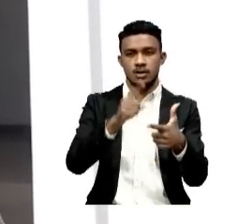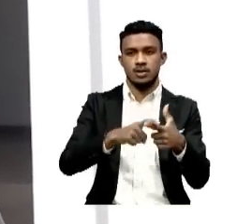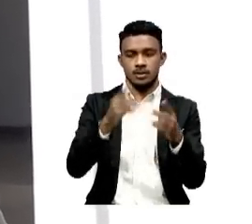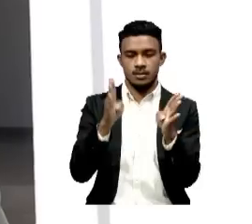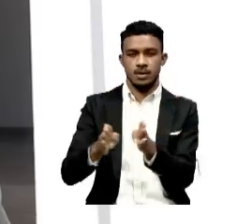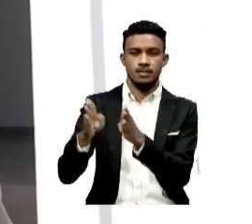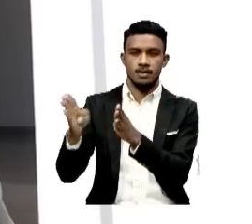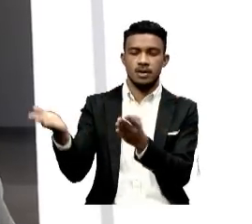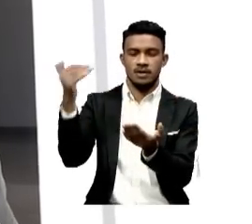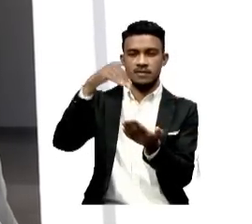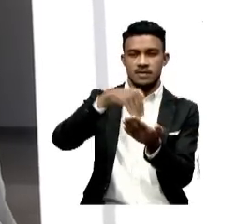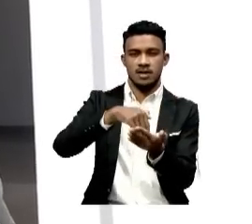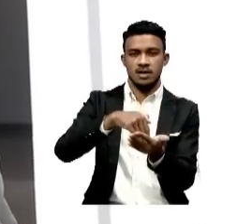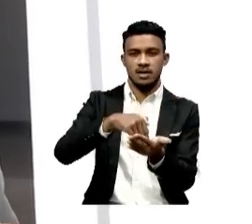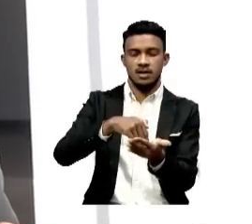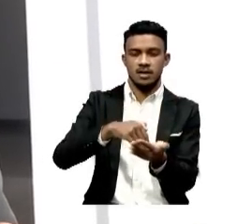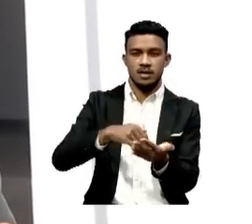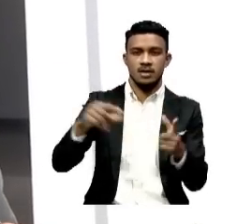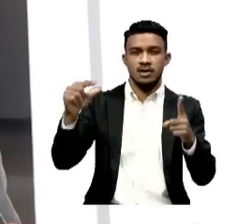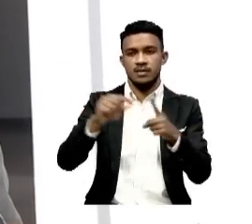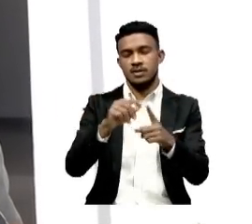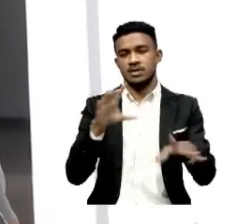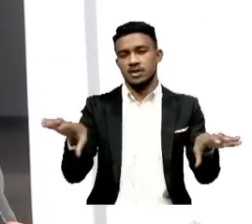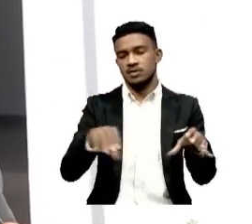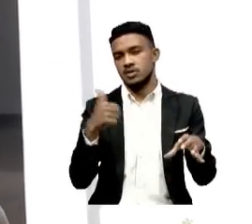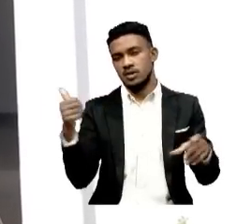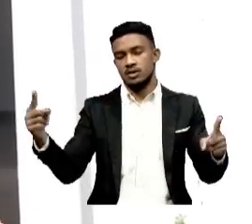prepara fale termos técnicos selo ba